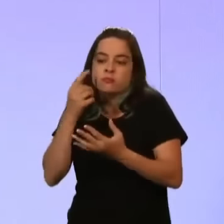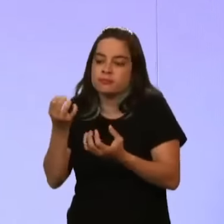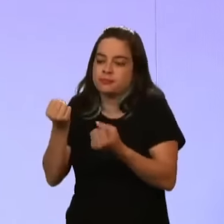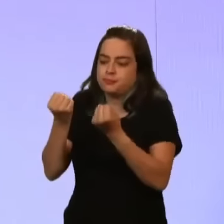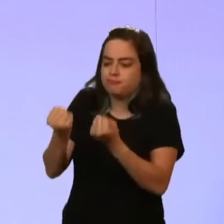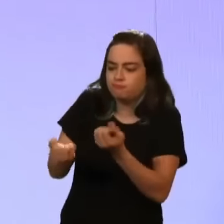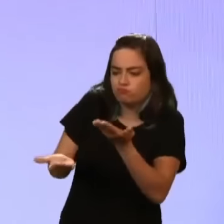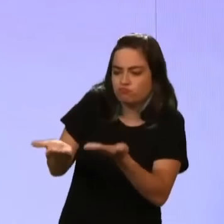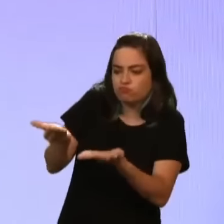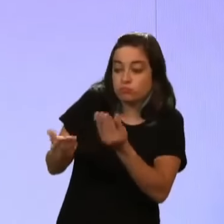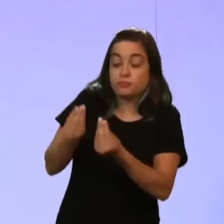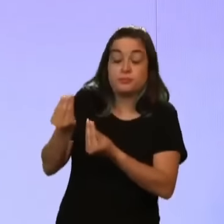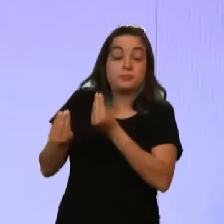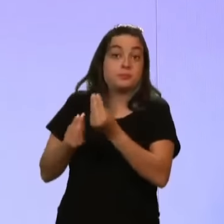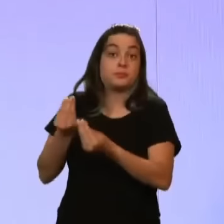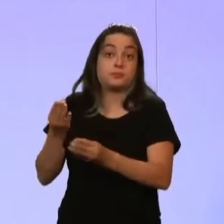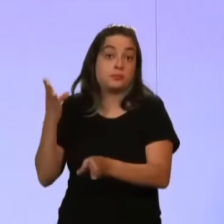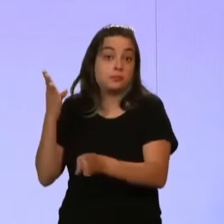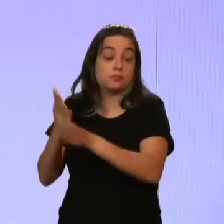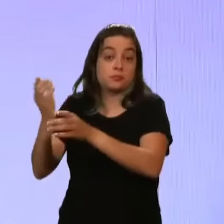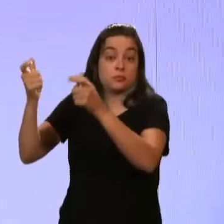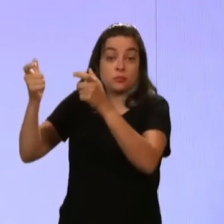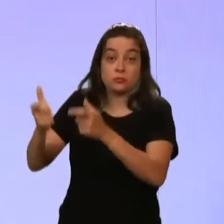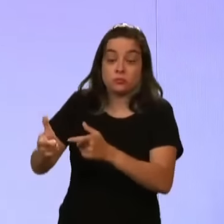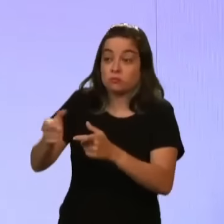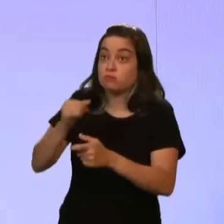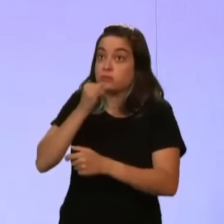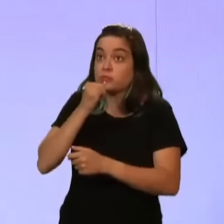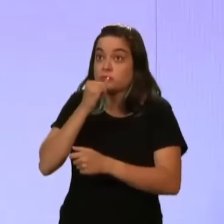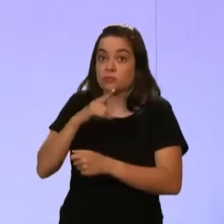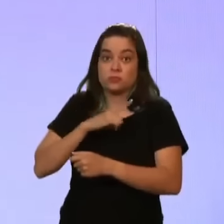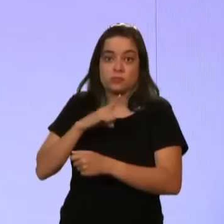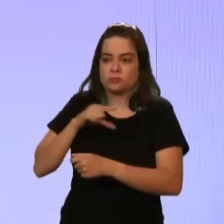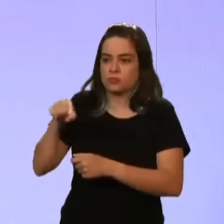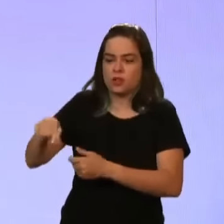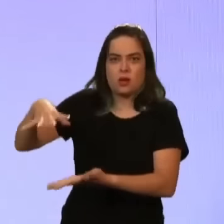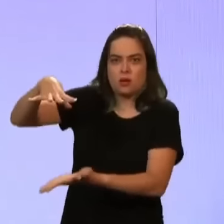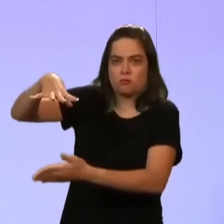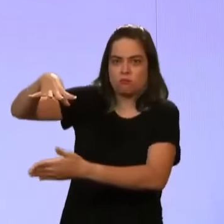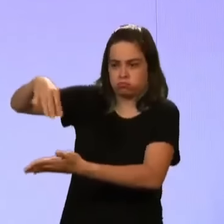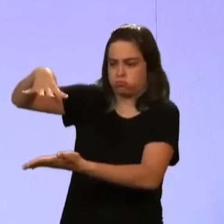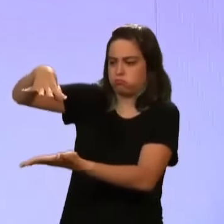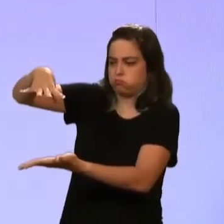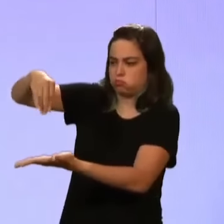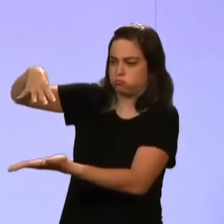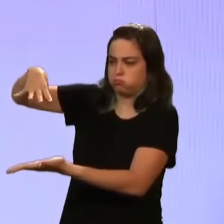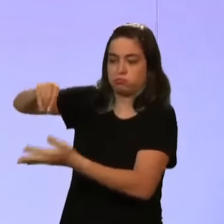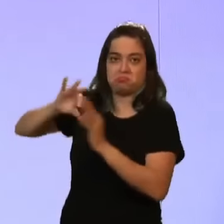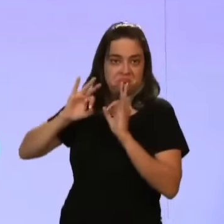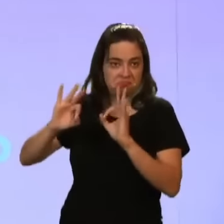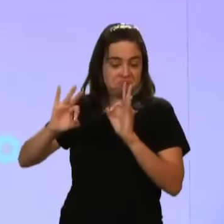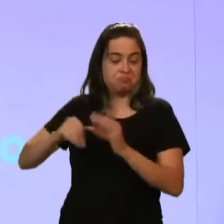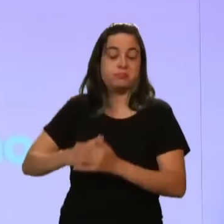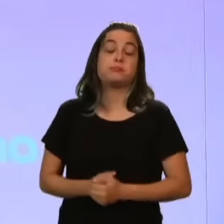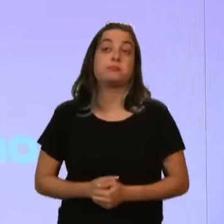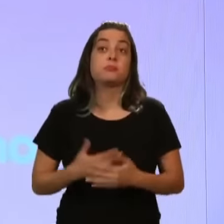peso e identificam as jazidas por um sistema de raio-x muito sofisticado. Às